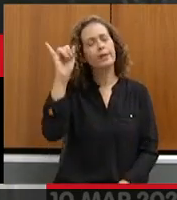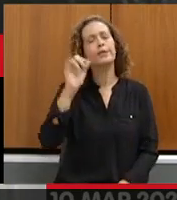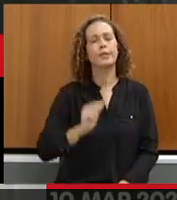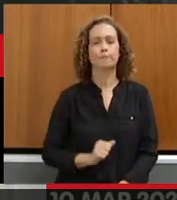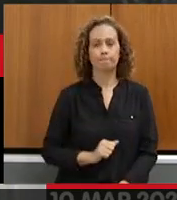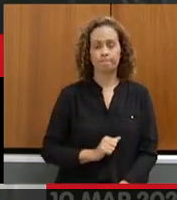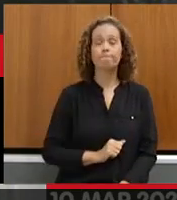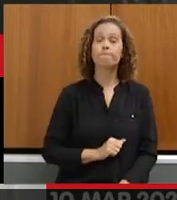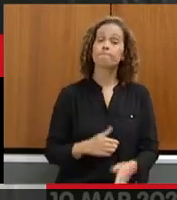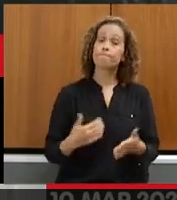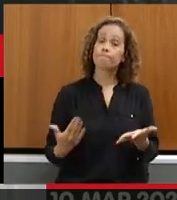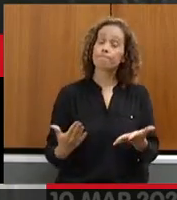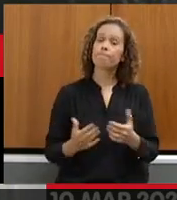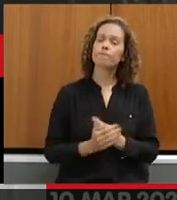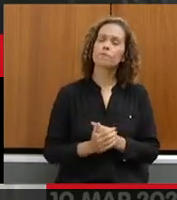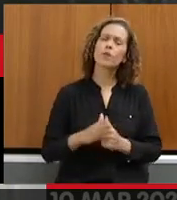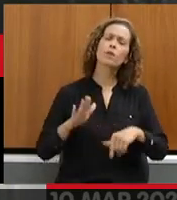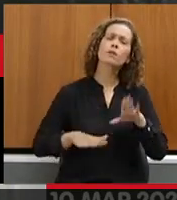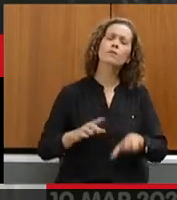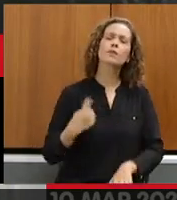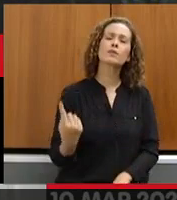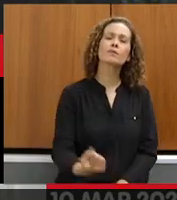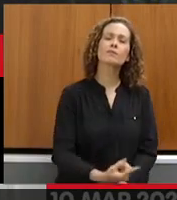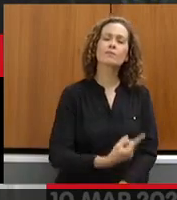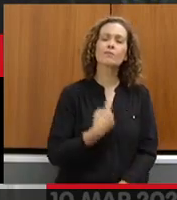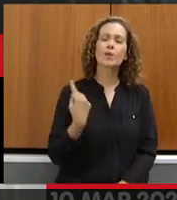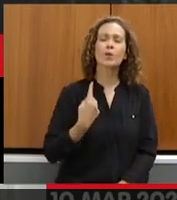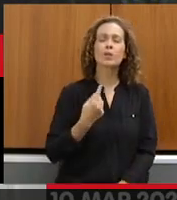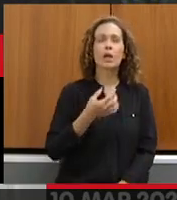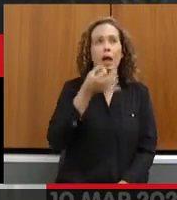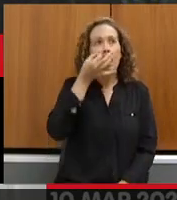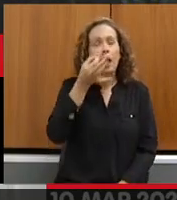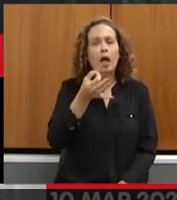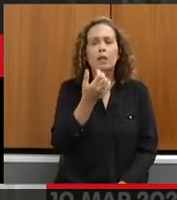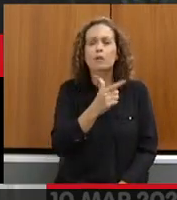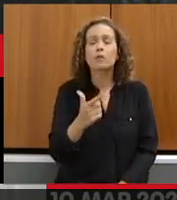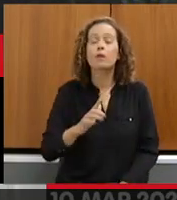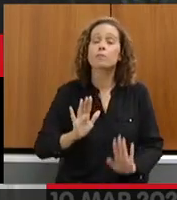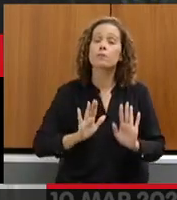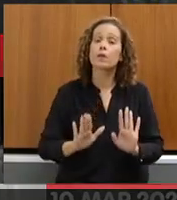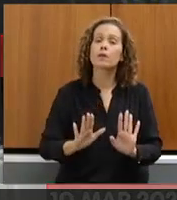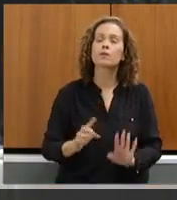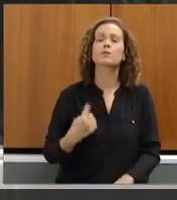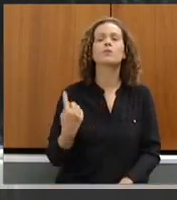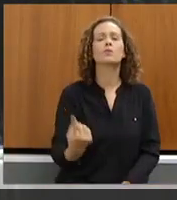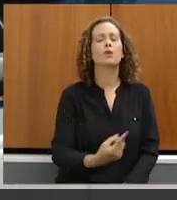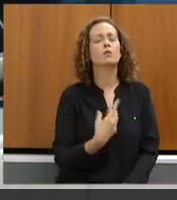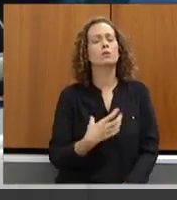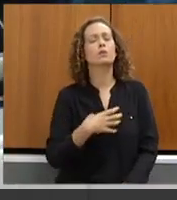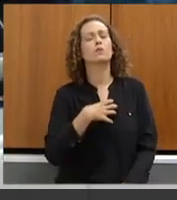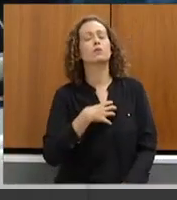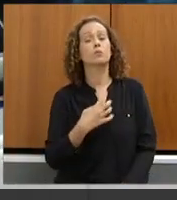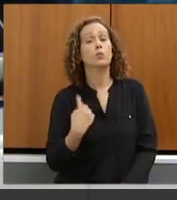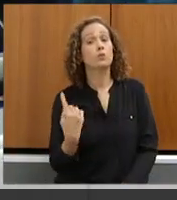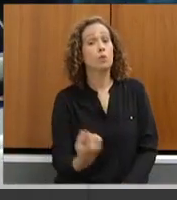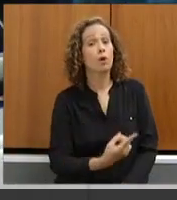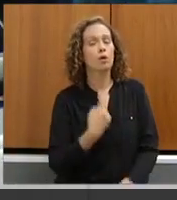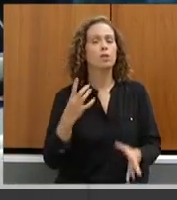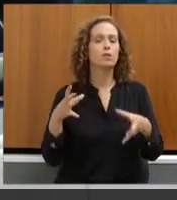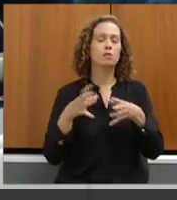quero deixar essa porque às vezes é uma coisa que a gente não faz por intenção mas nós sentimos nós parlamentares